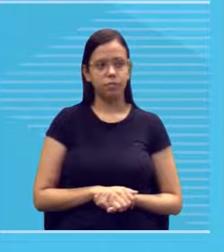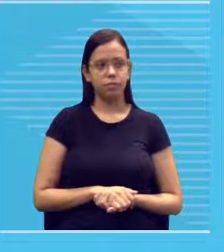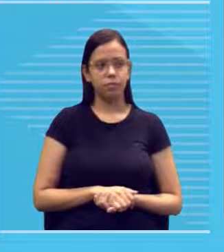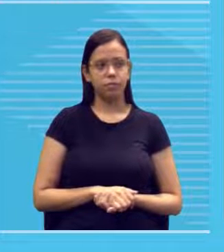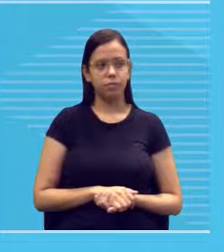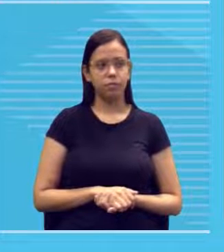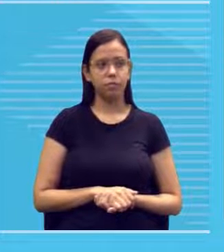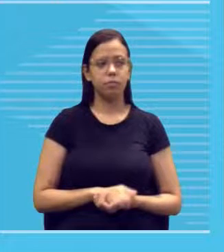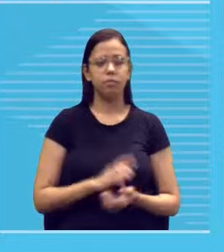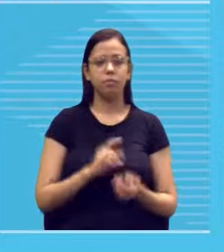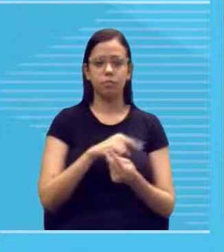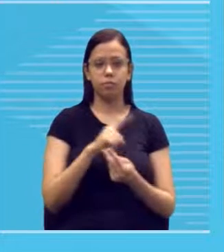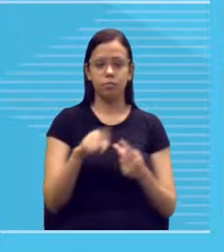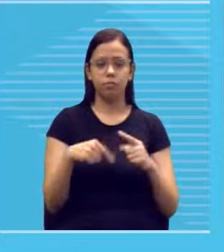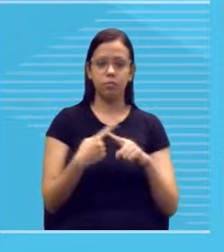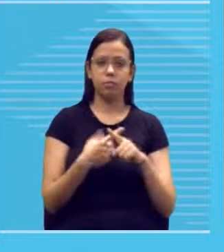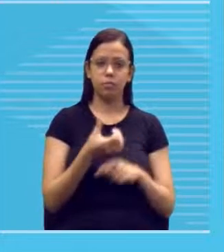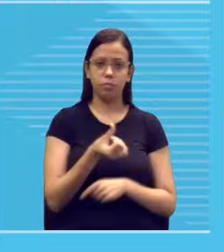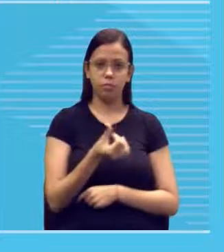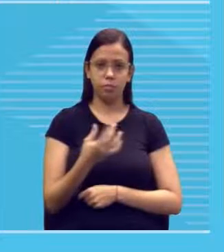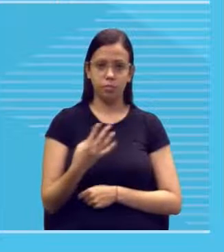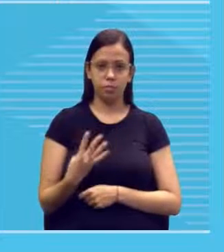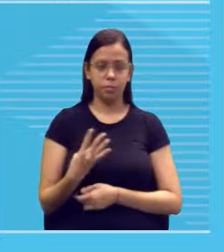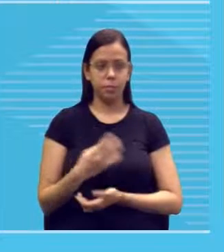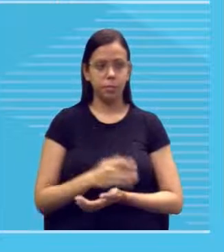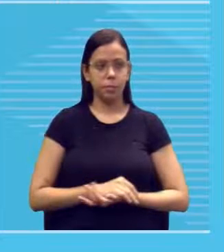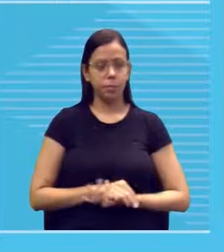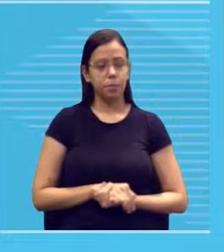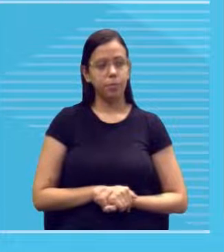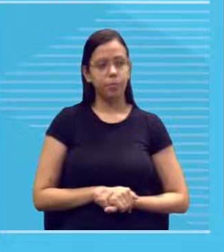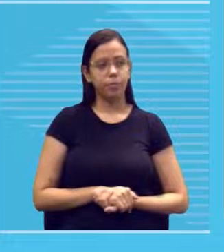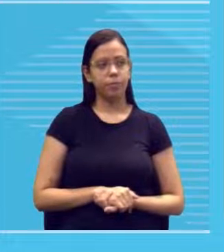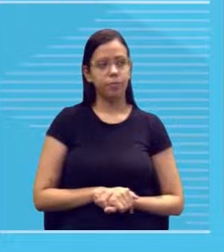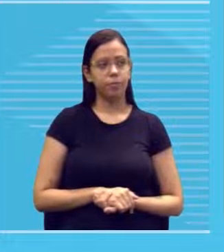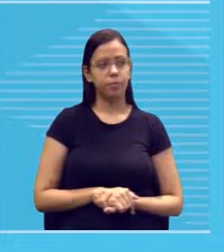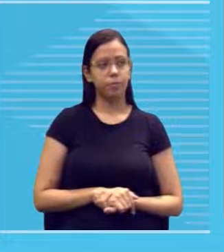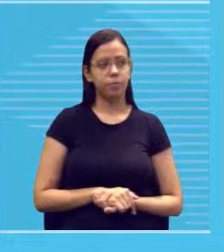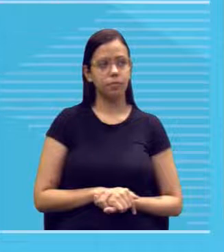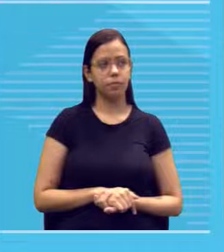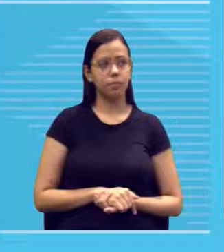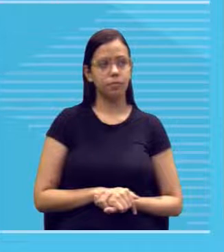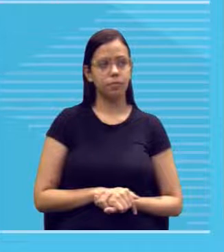P vezes 64 né 8 ao quadrado 8 x 8